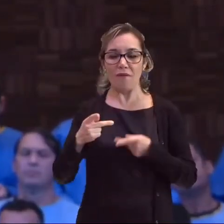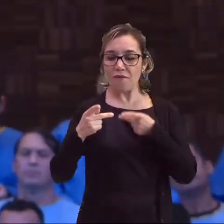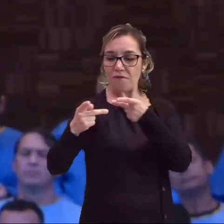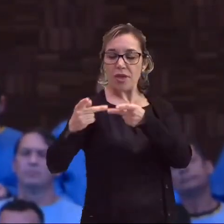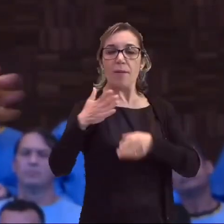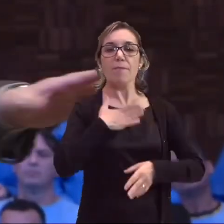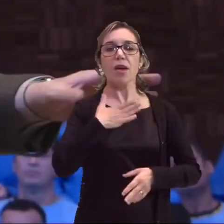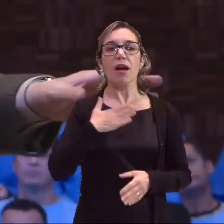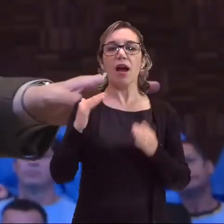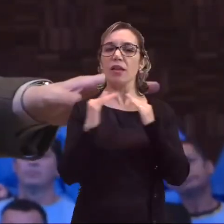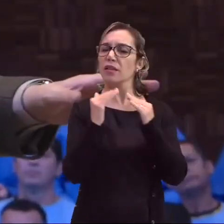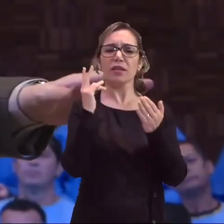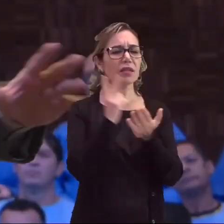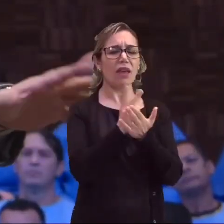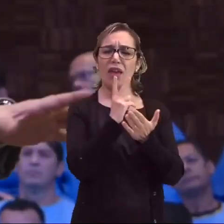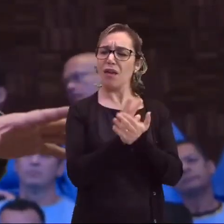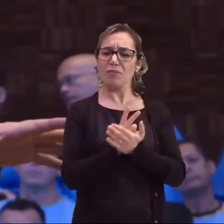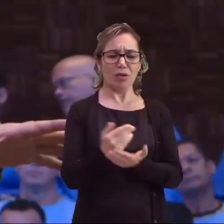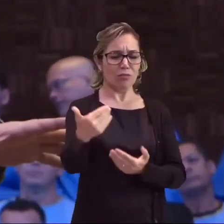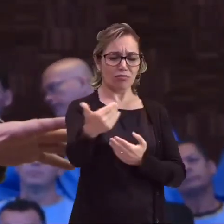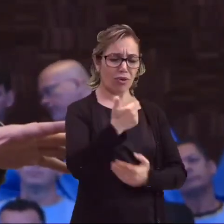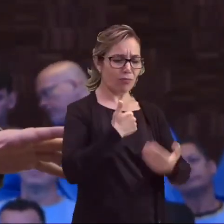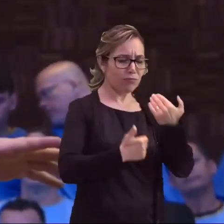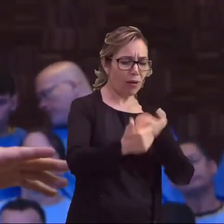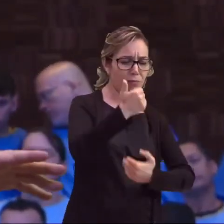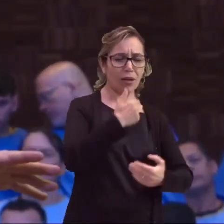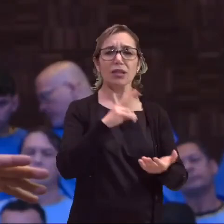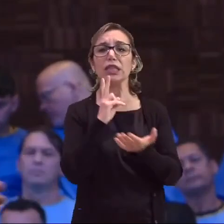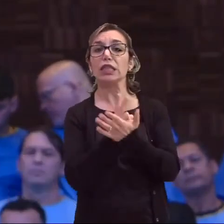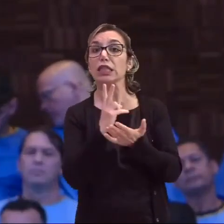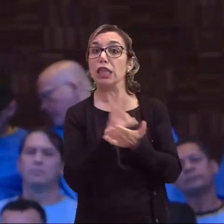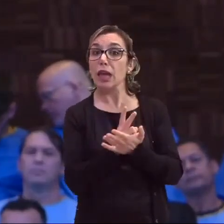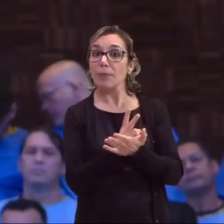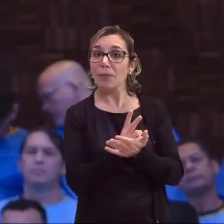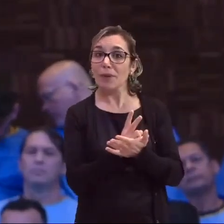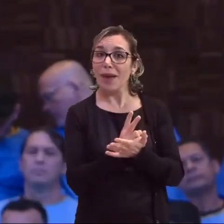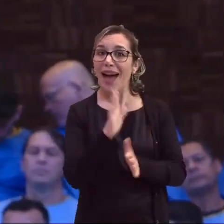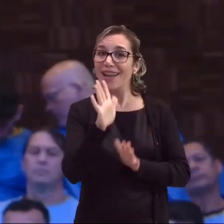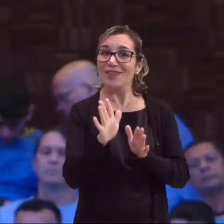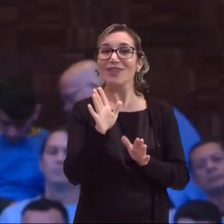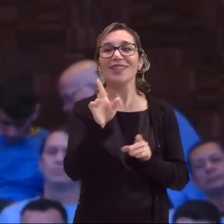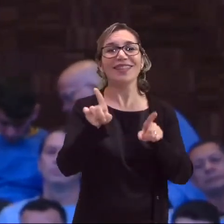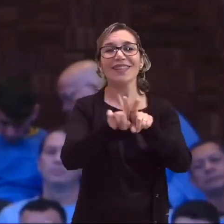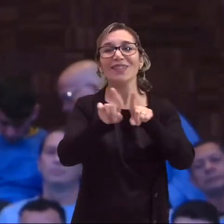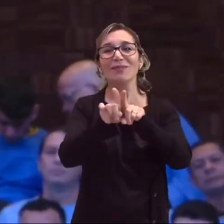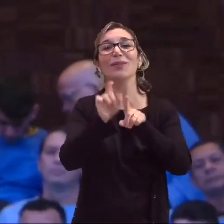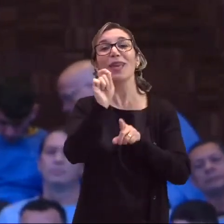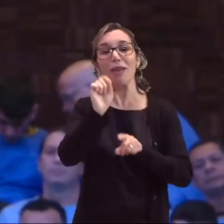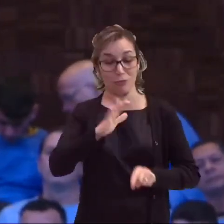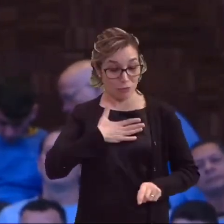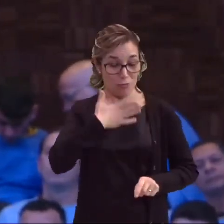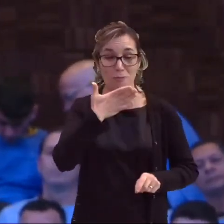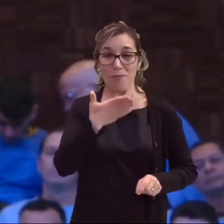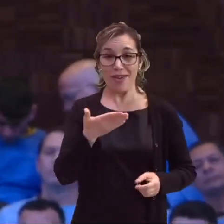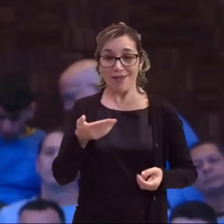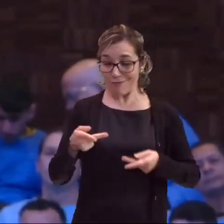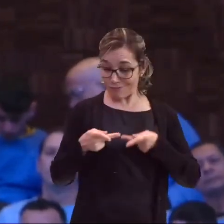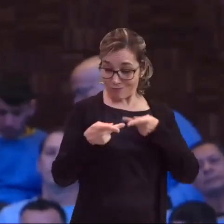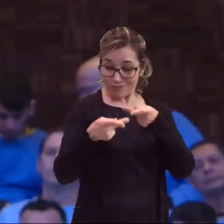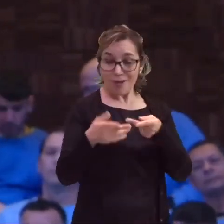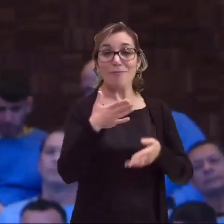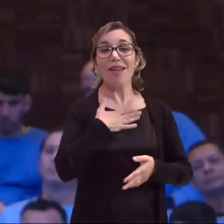sala deixava a minha sogra sozinha e escondido subia para o nome não dá para ver os netos